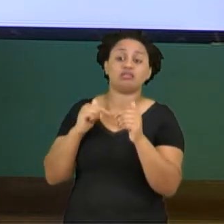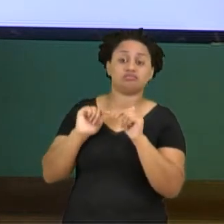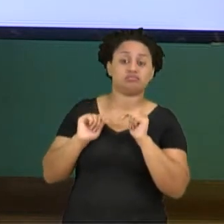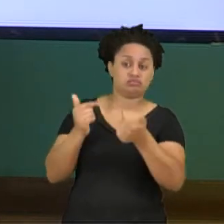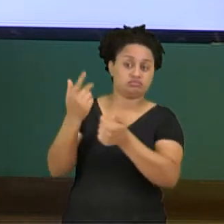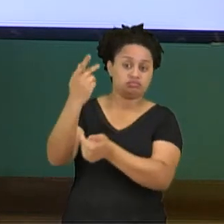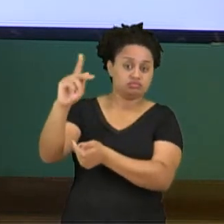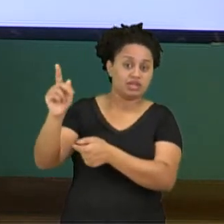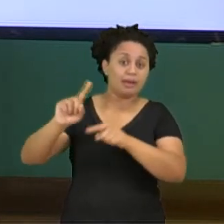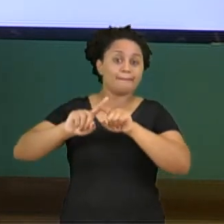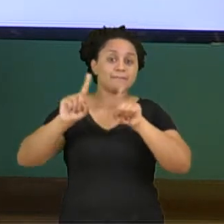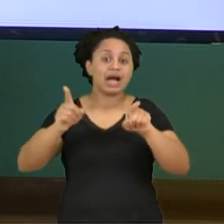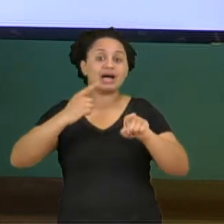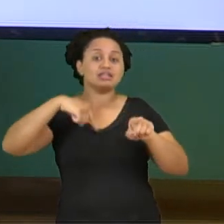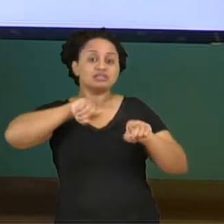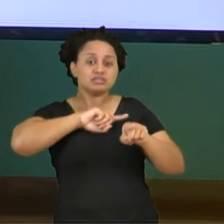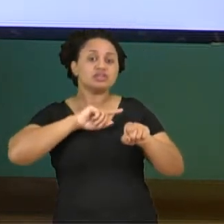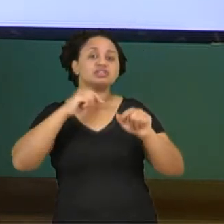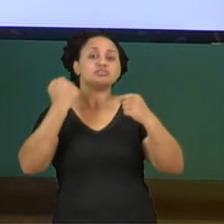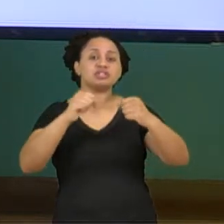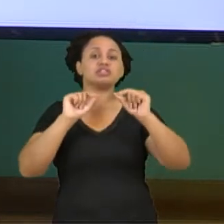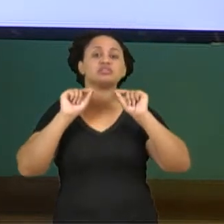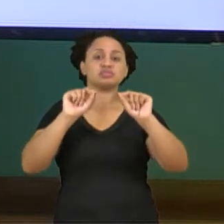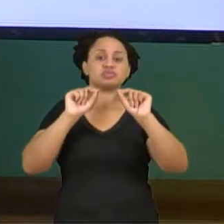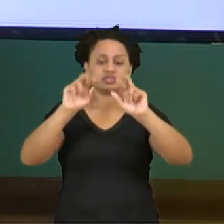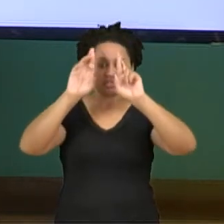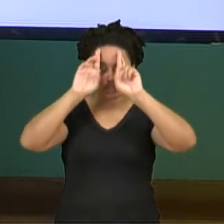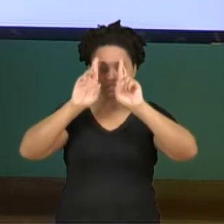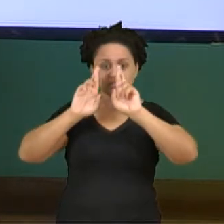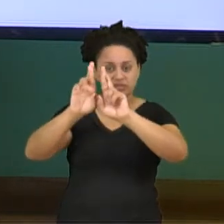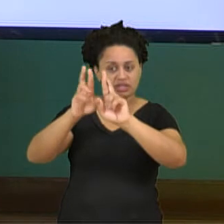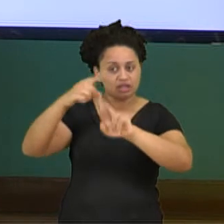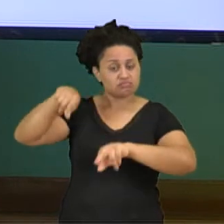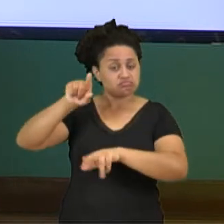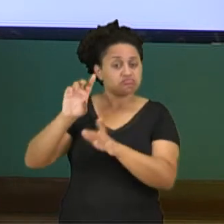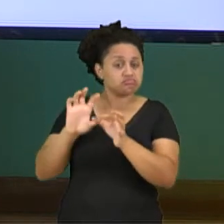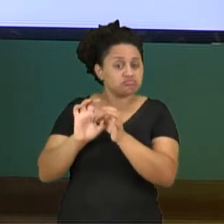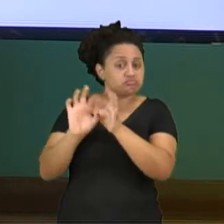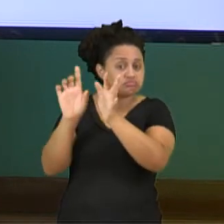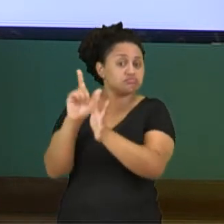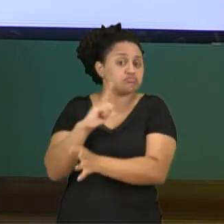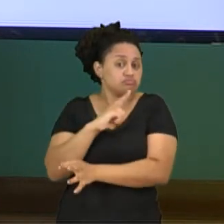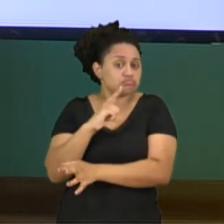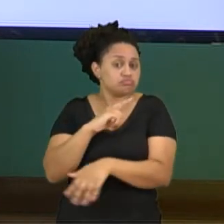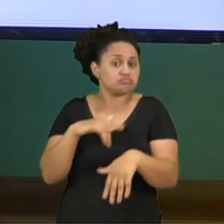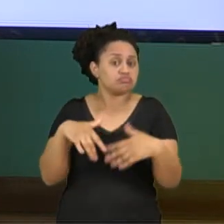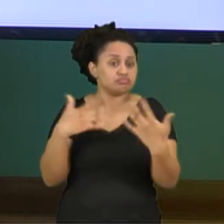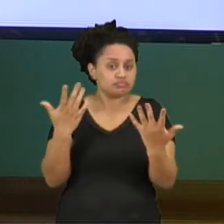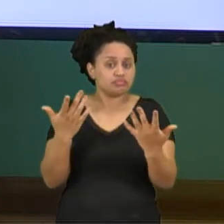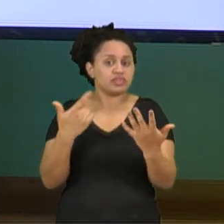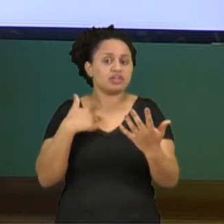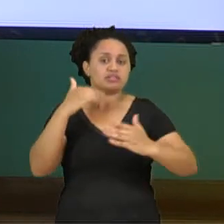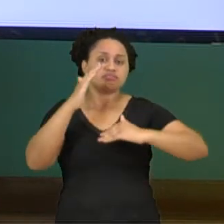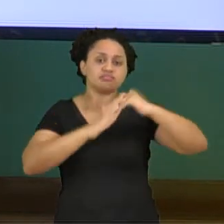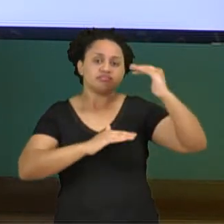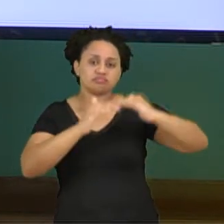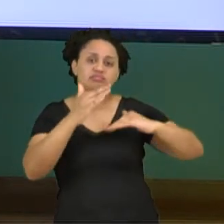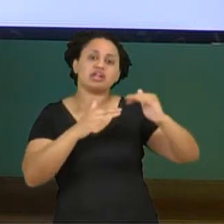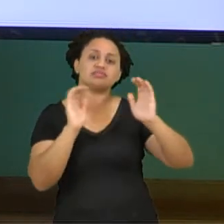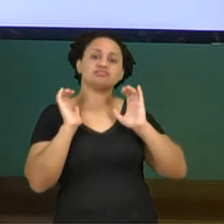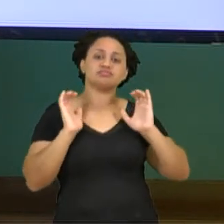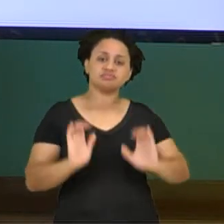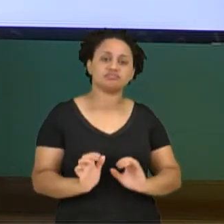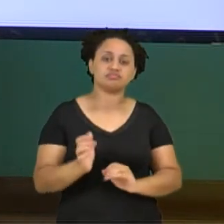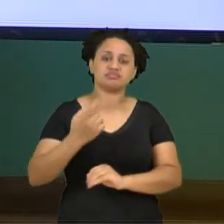fazem, mas nós devemos garantir o direito dos outros fazerem e dos outros dizerem. Então, é esse exercício de cidadania,